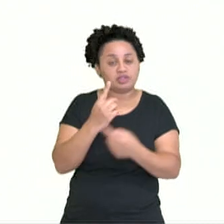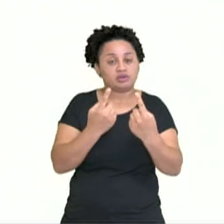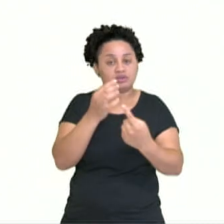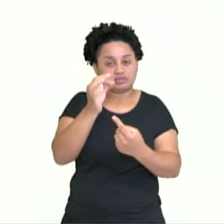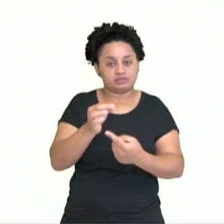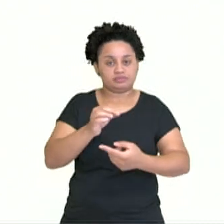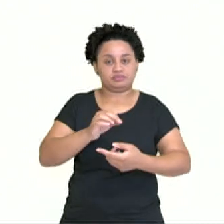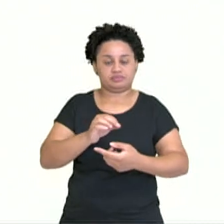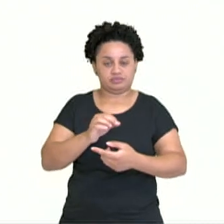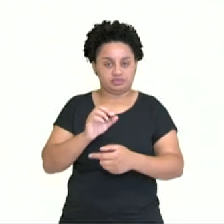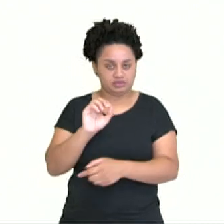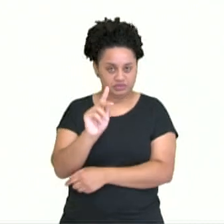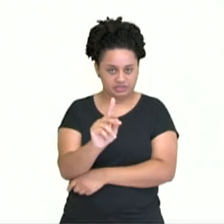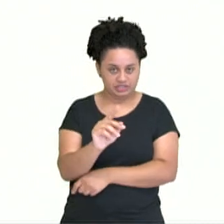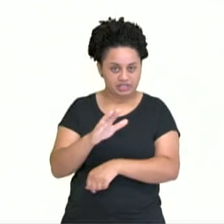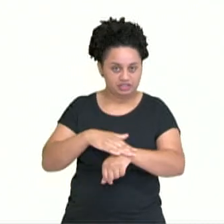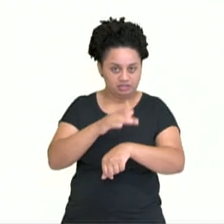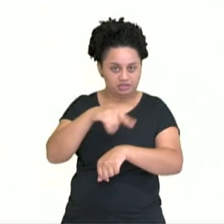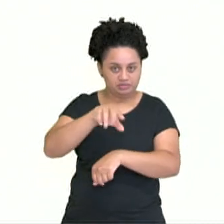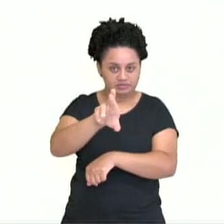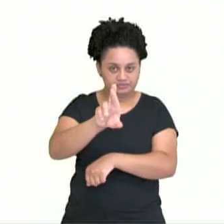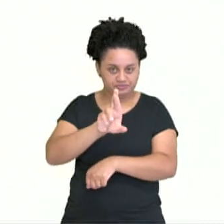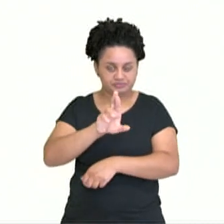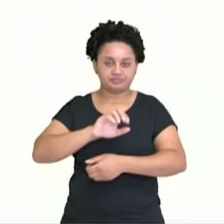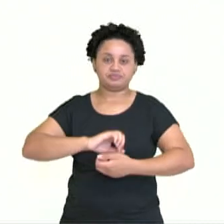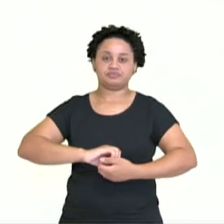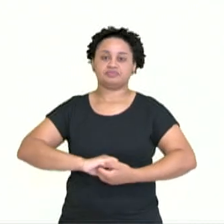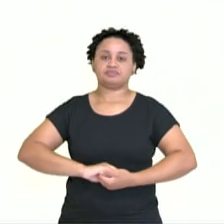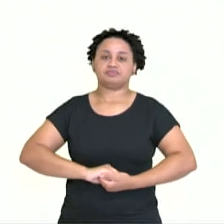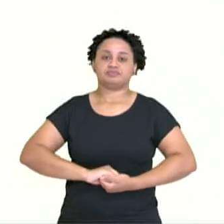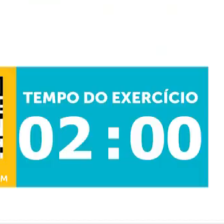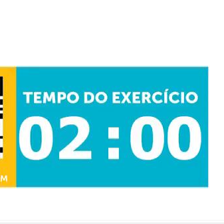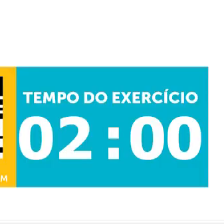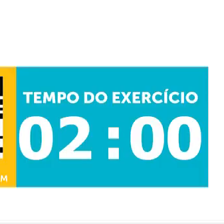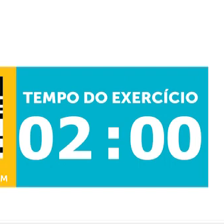correta, ok? Tempinho para vocês.